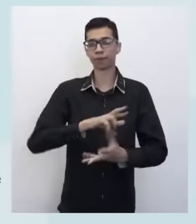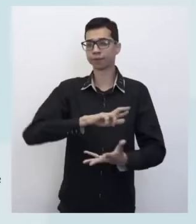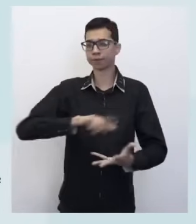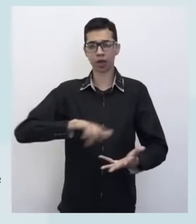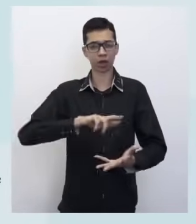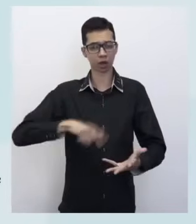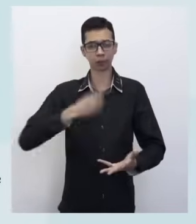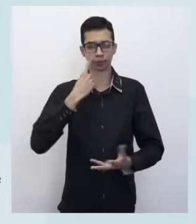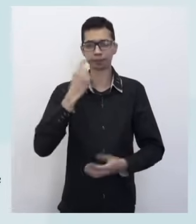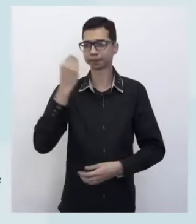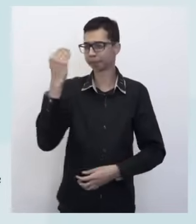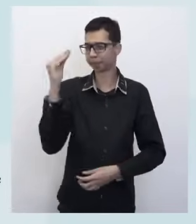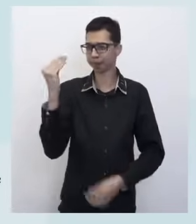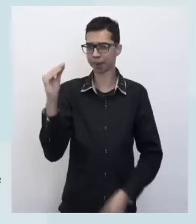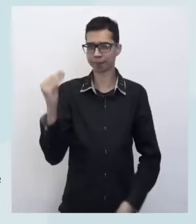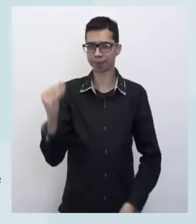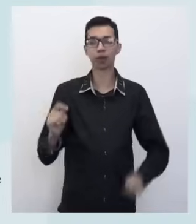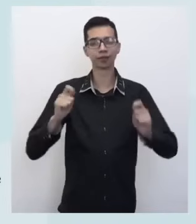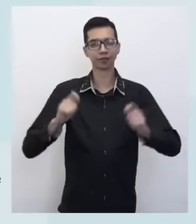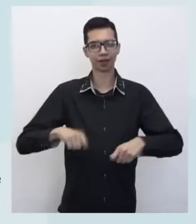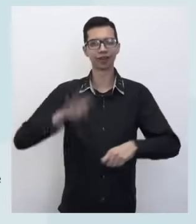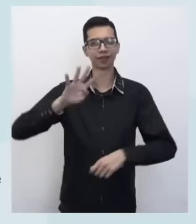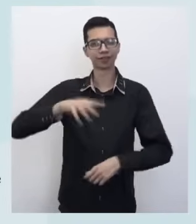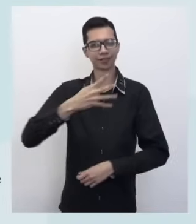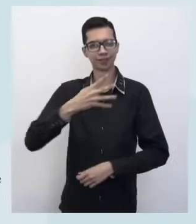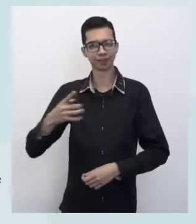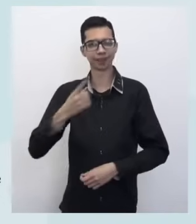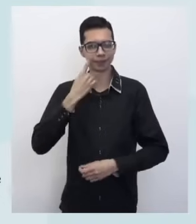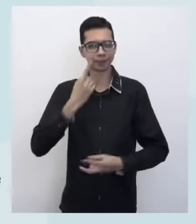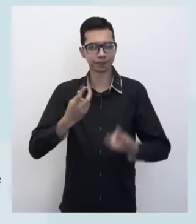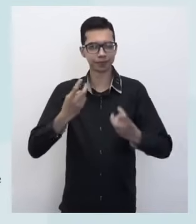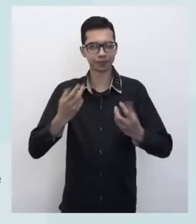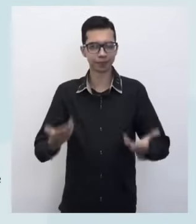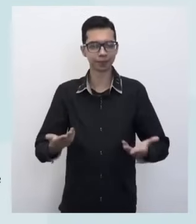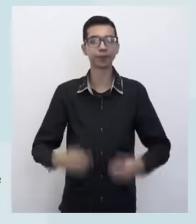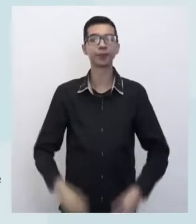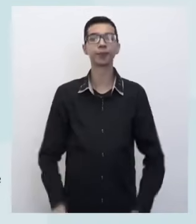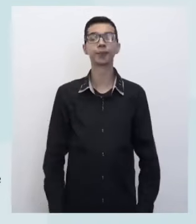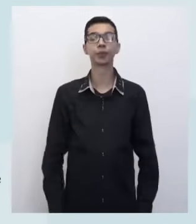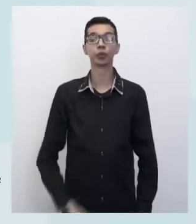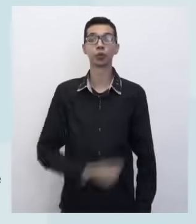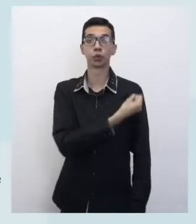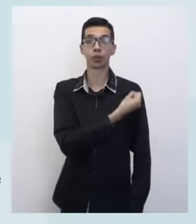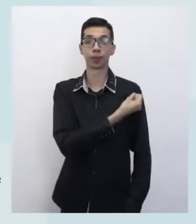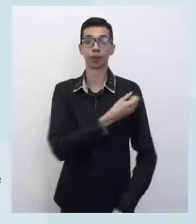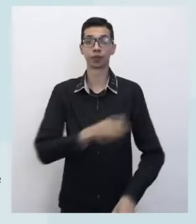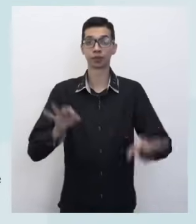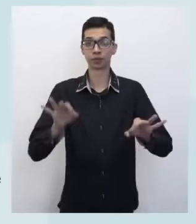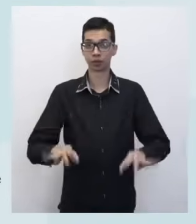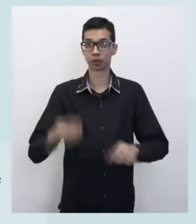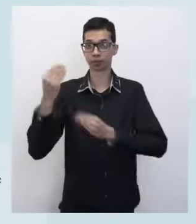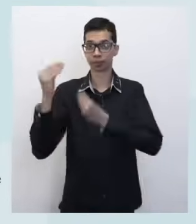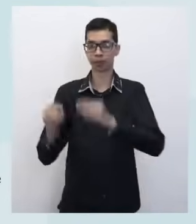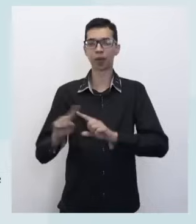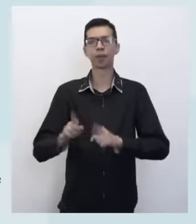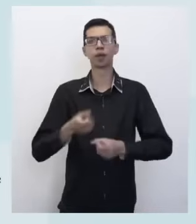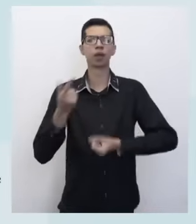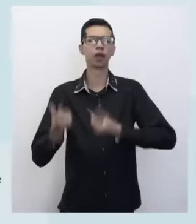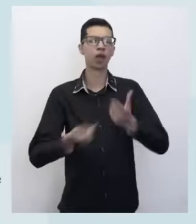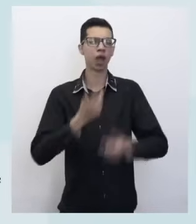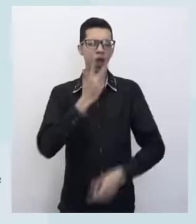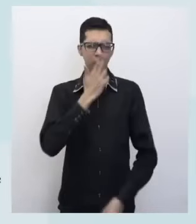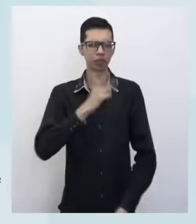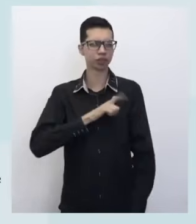marcando nesses quadradinhos, né, na tabela, os números correspondentes. Aí deve ter aluno que está falando, mas eu não estou